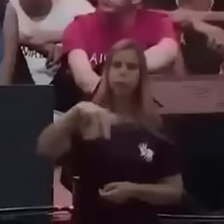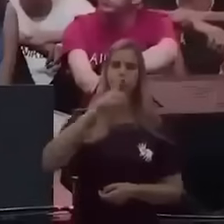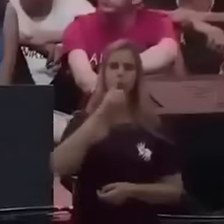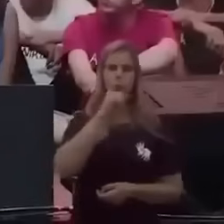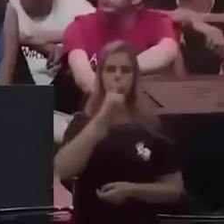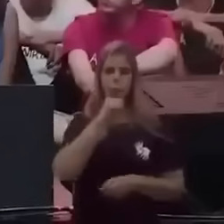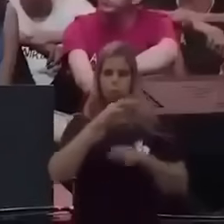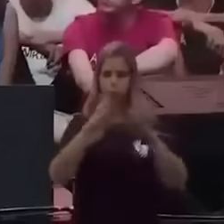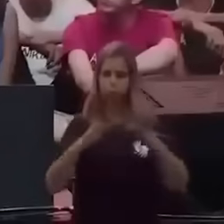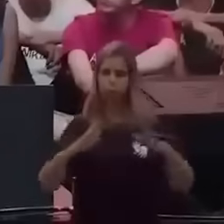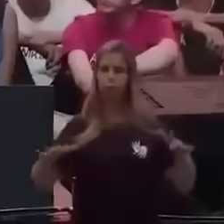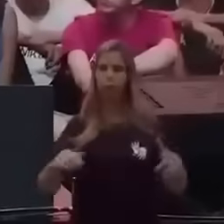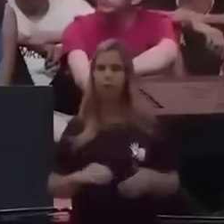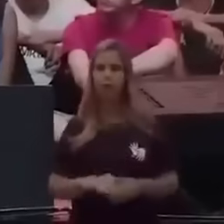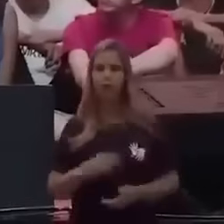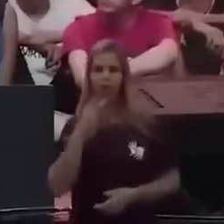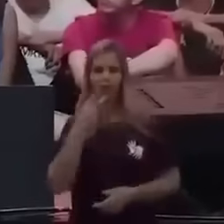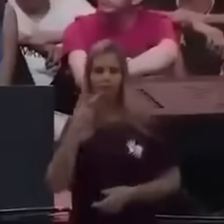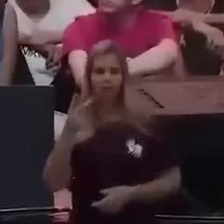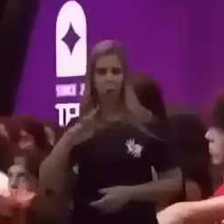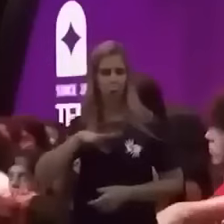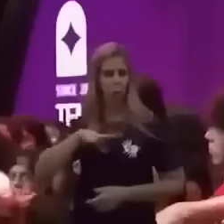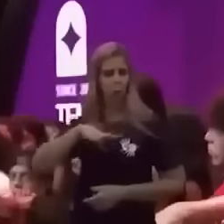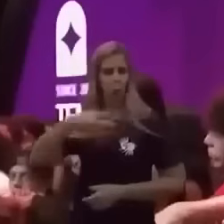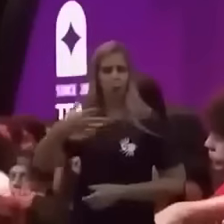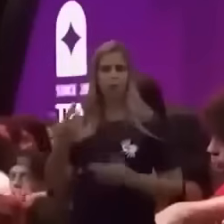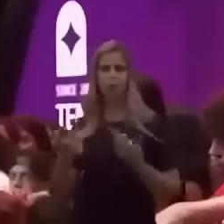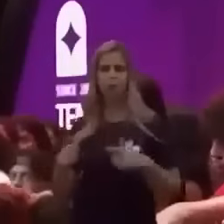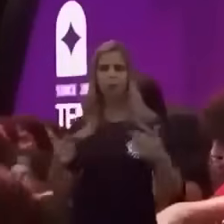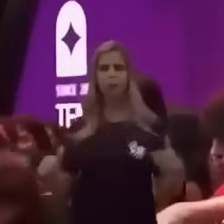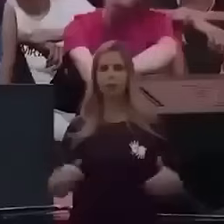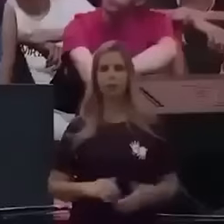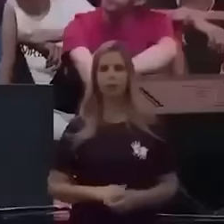covardes! Foi assim? Não.